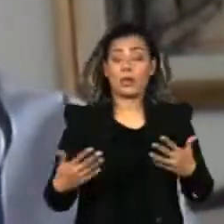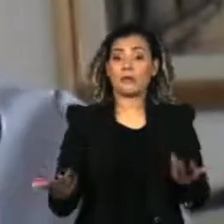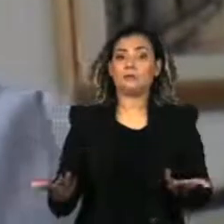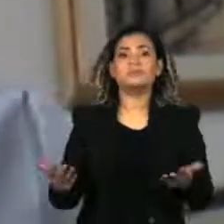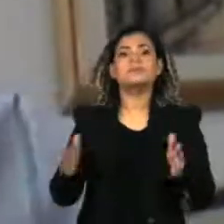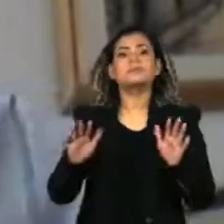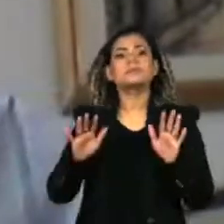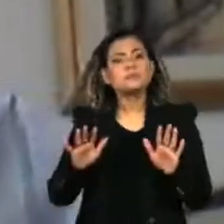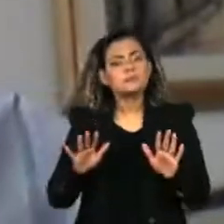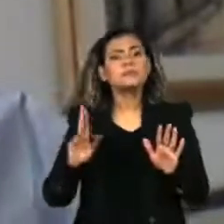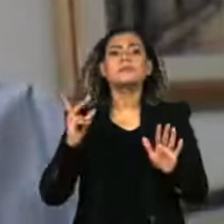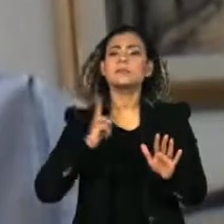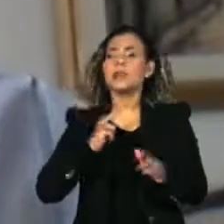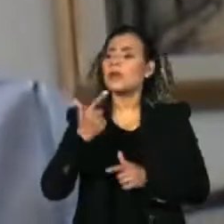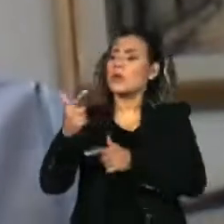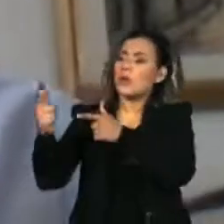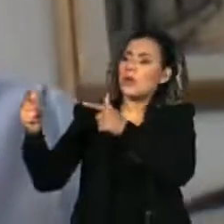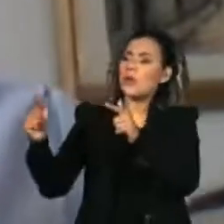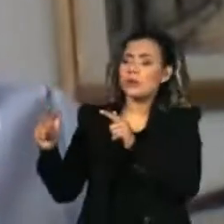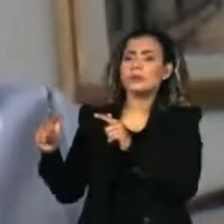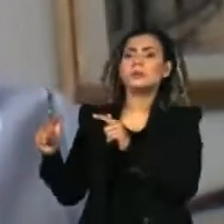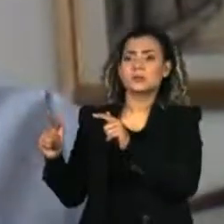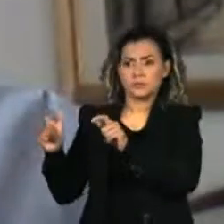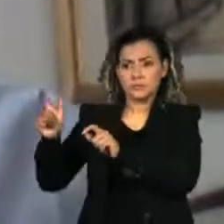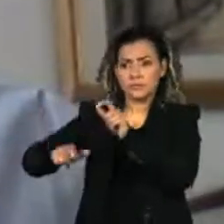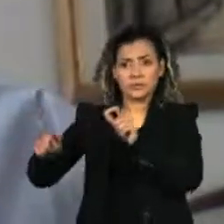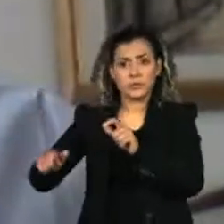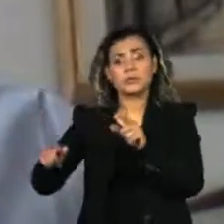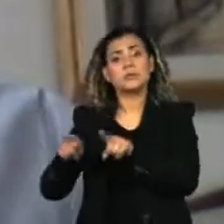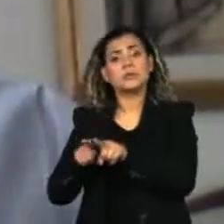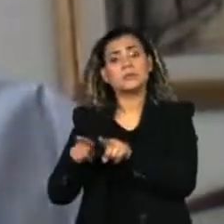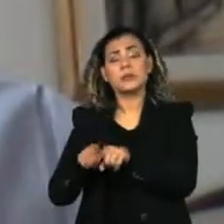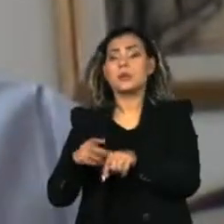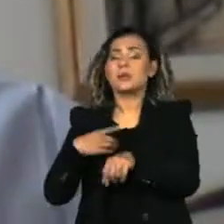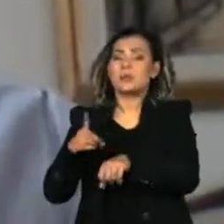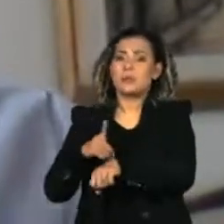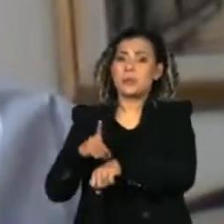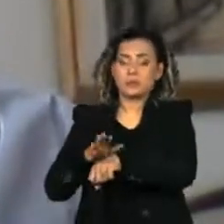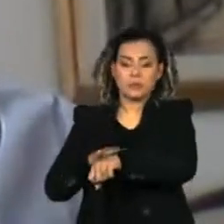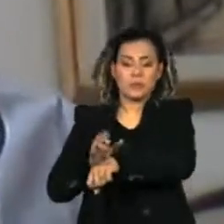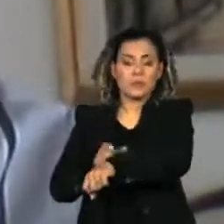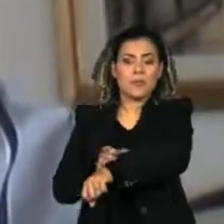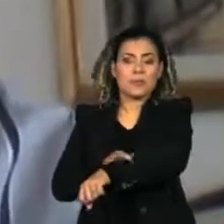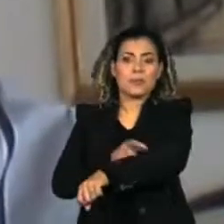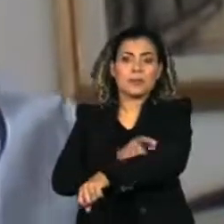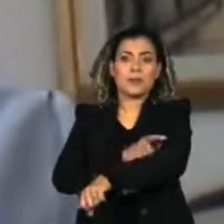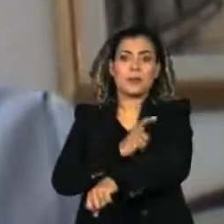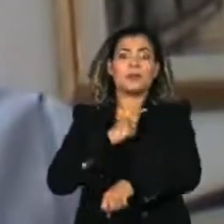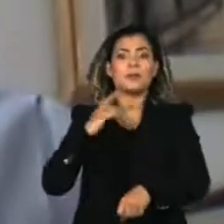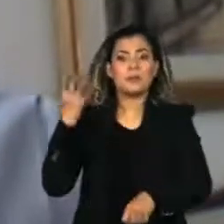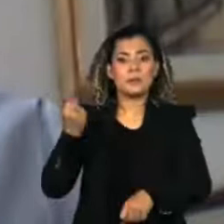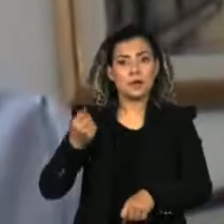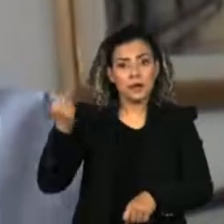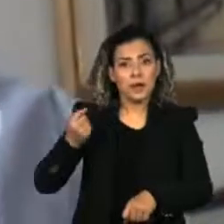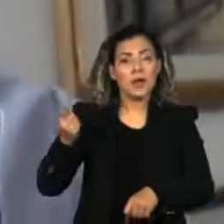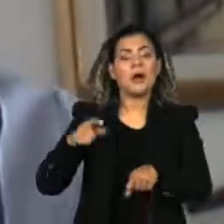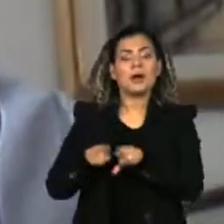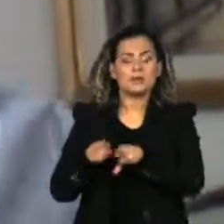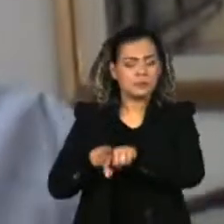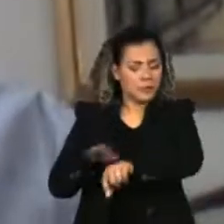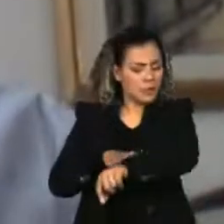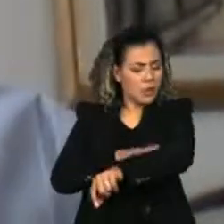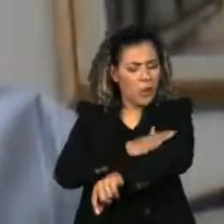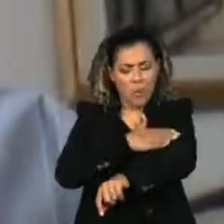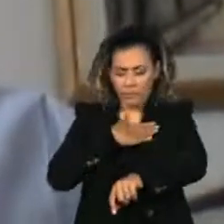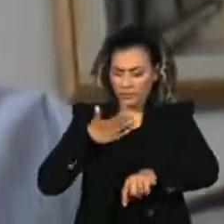outro lado, existem outras situações em dermatologia que tem manchas brancas, manchas claras,